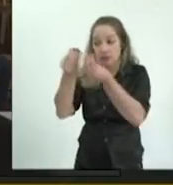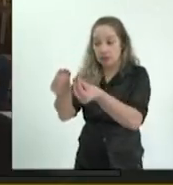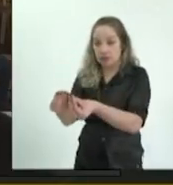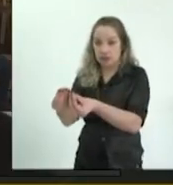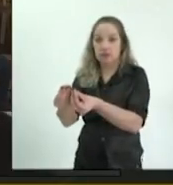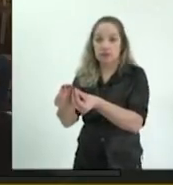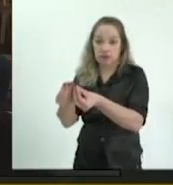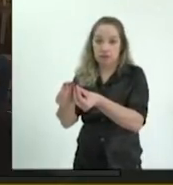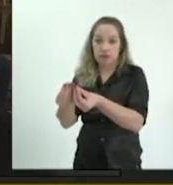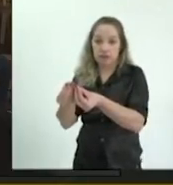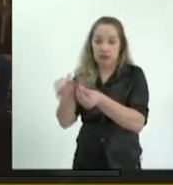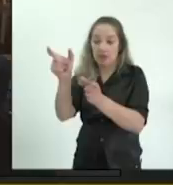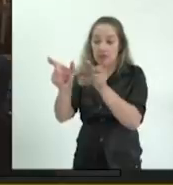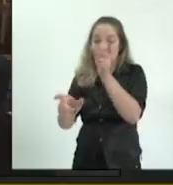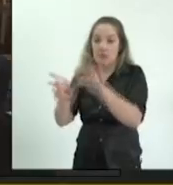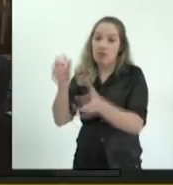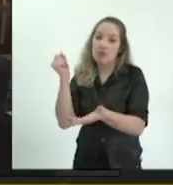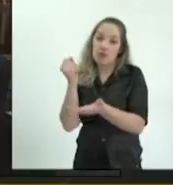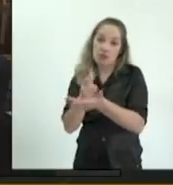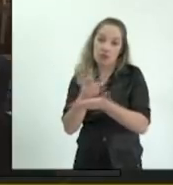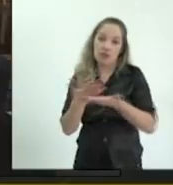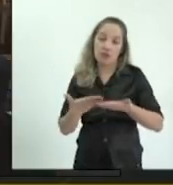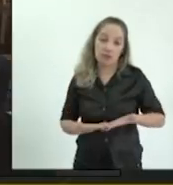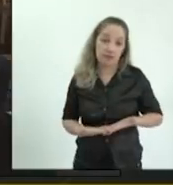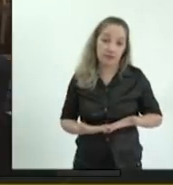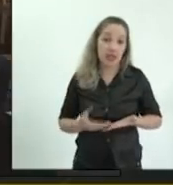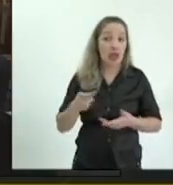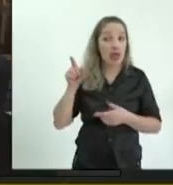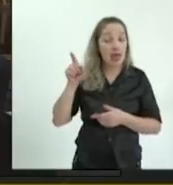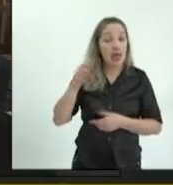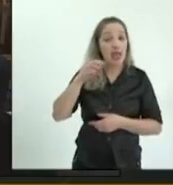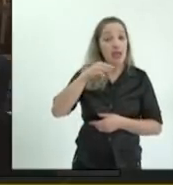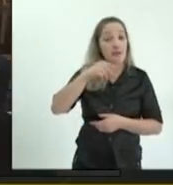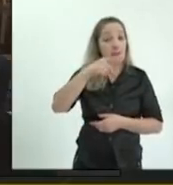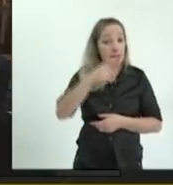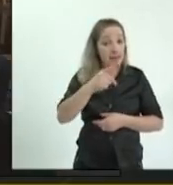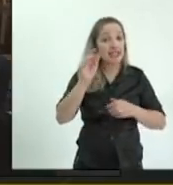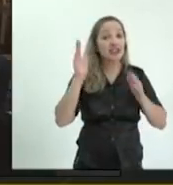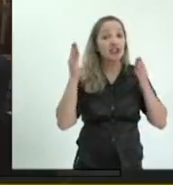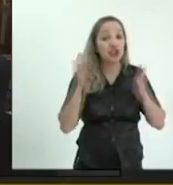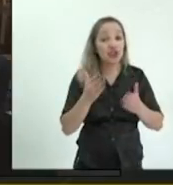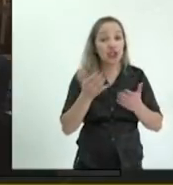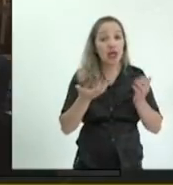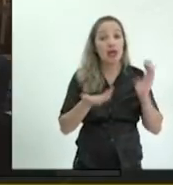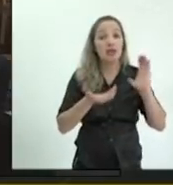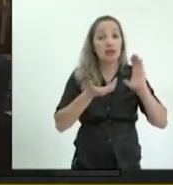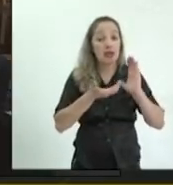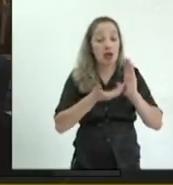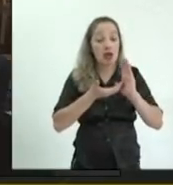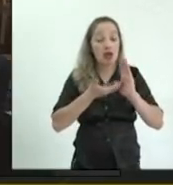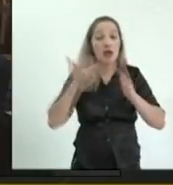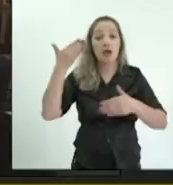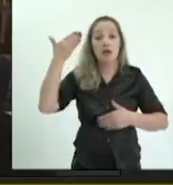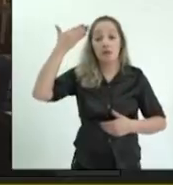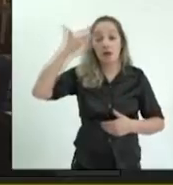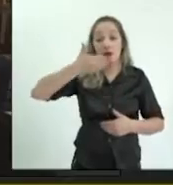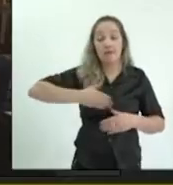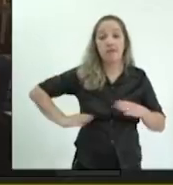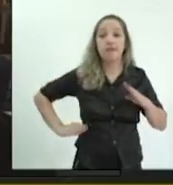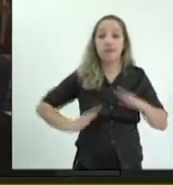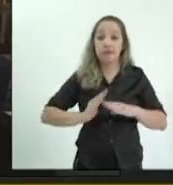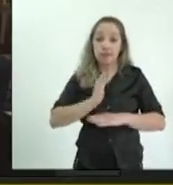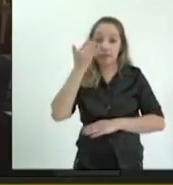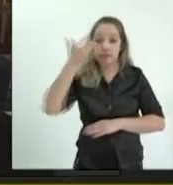essa MP ela foi aprovada já na Câmara e precisa ser aprovada até o dia 16 no Senado, senão ela perde a